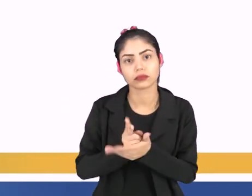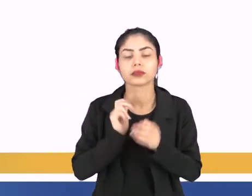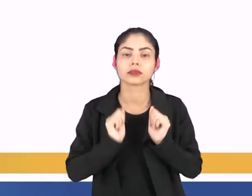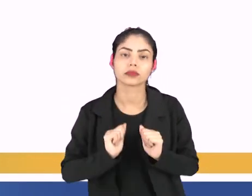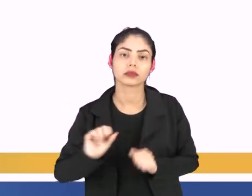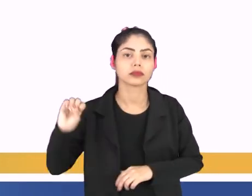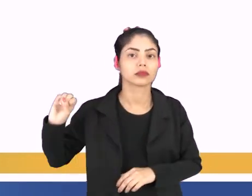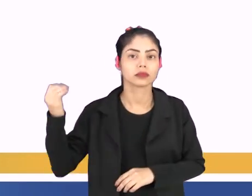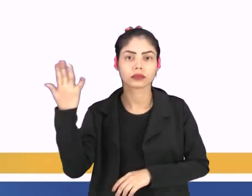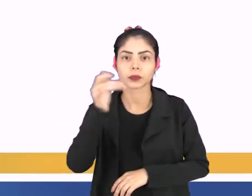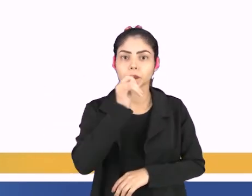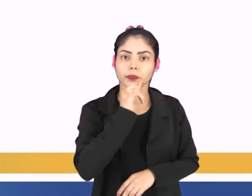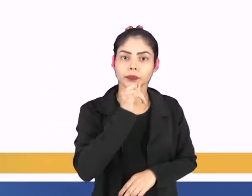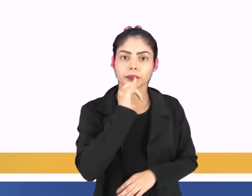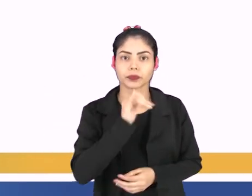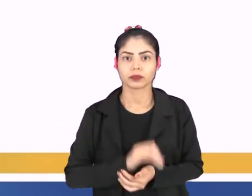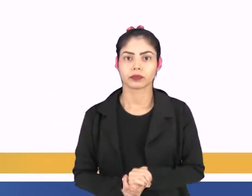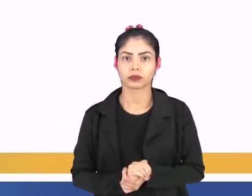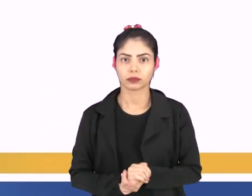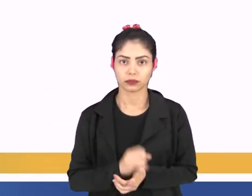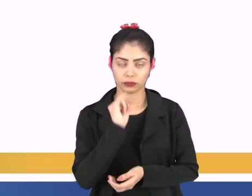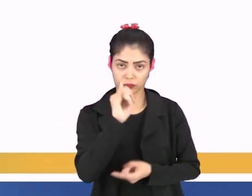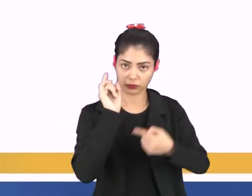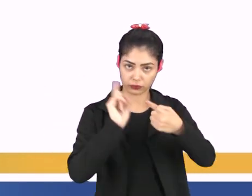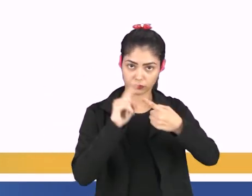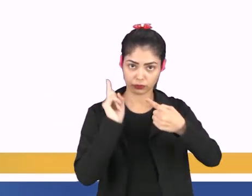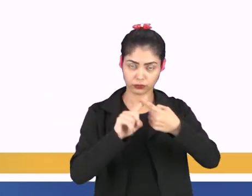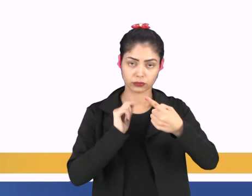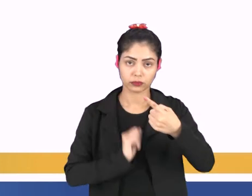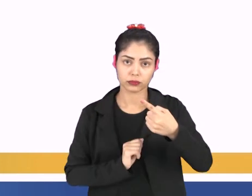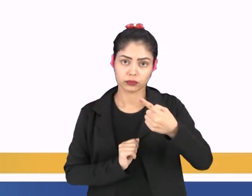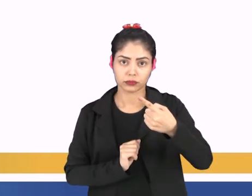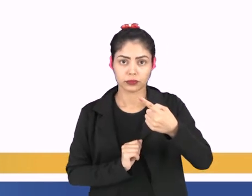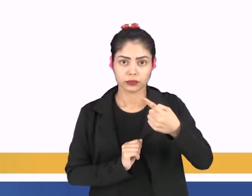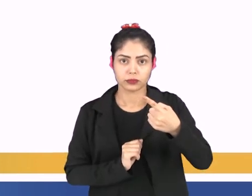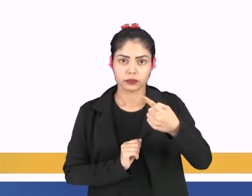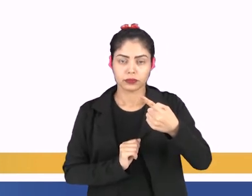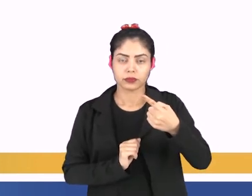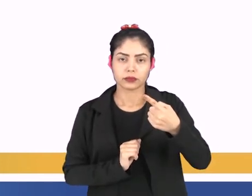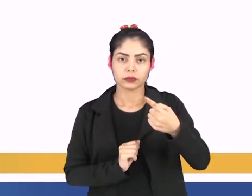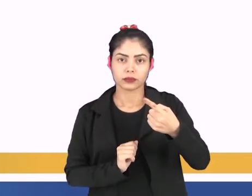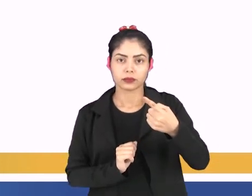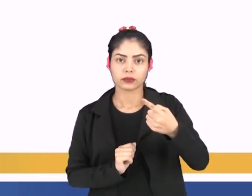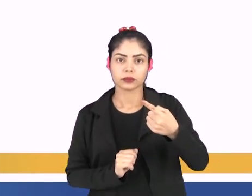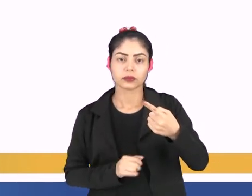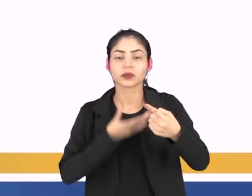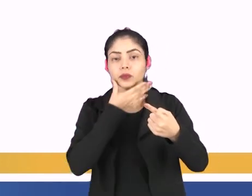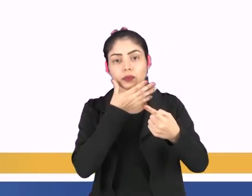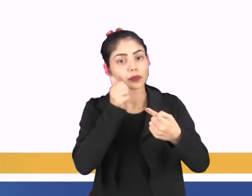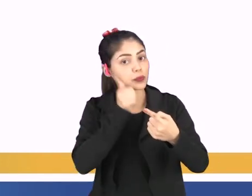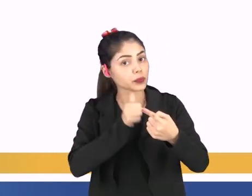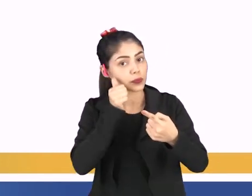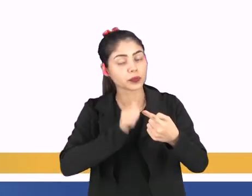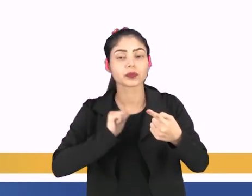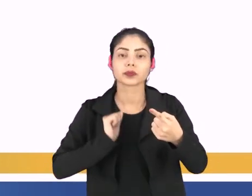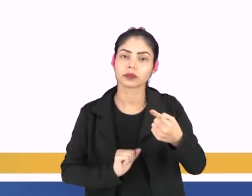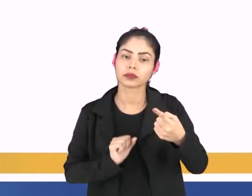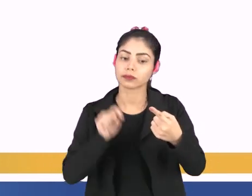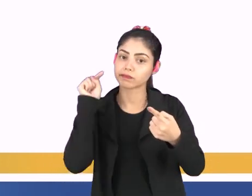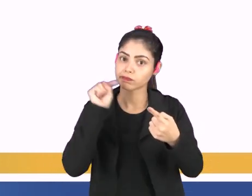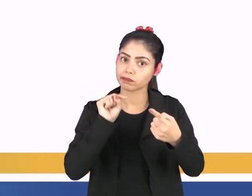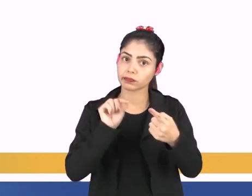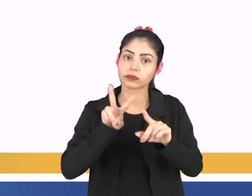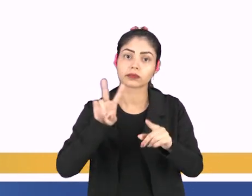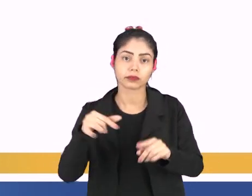pode acontecer, por exemplo, se no primeiro caso nasceu o sexo feminino. Então, nessa